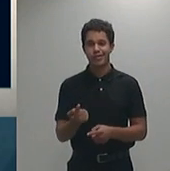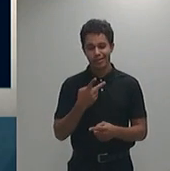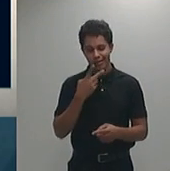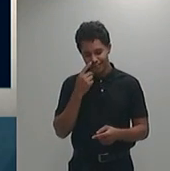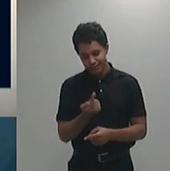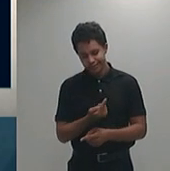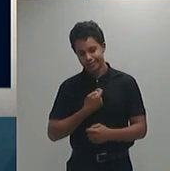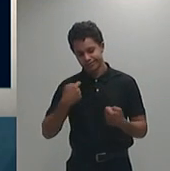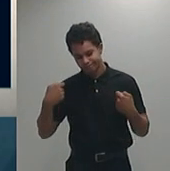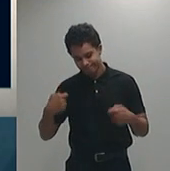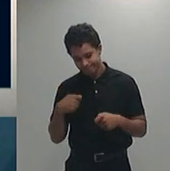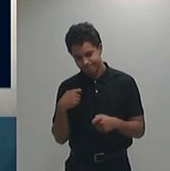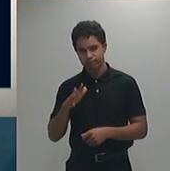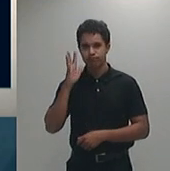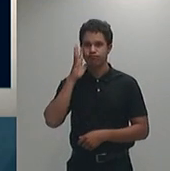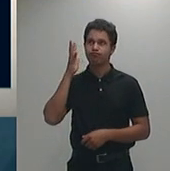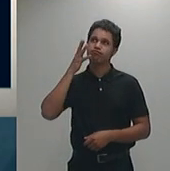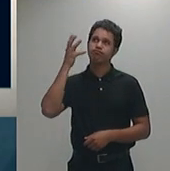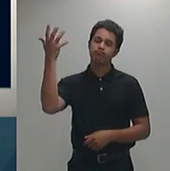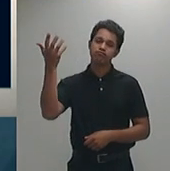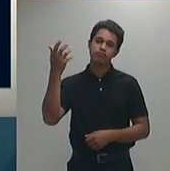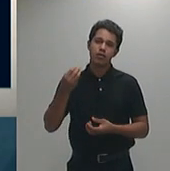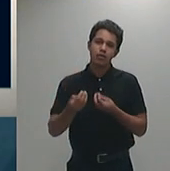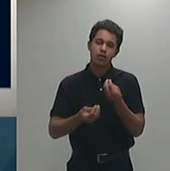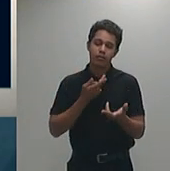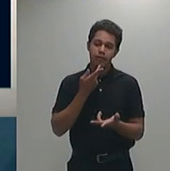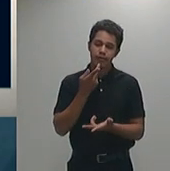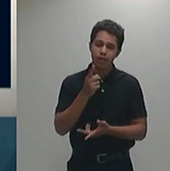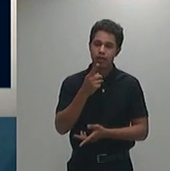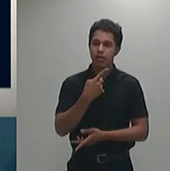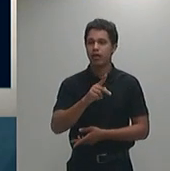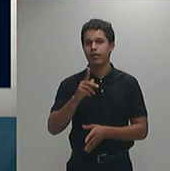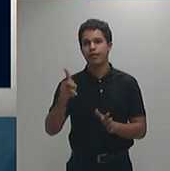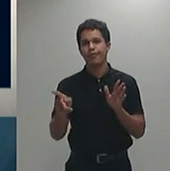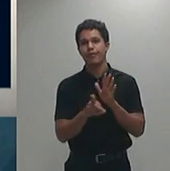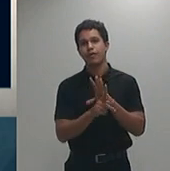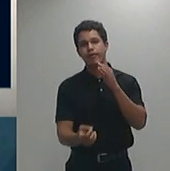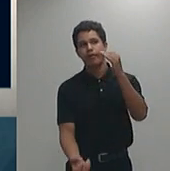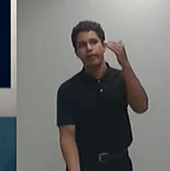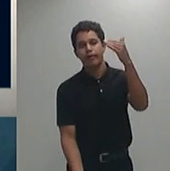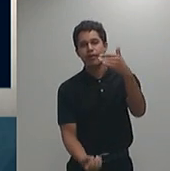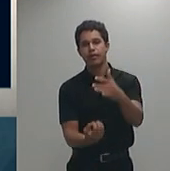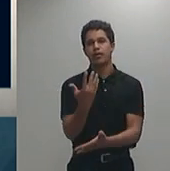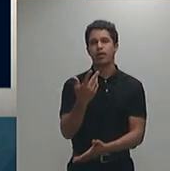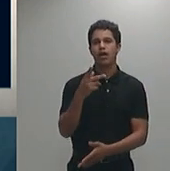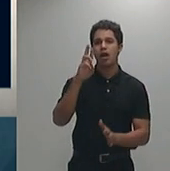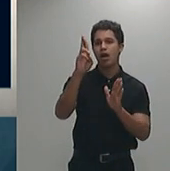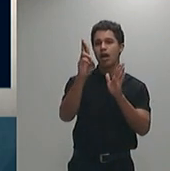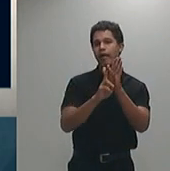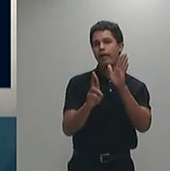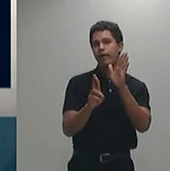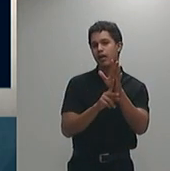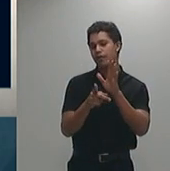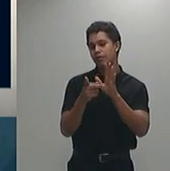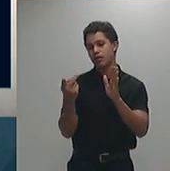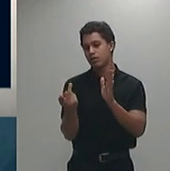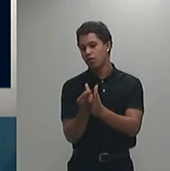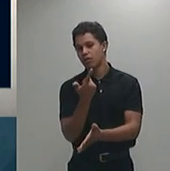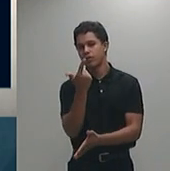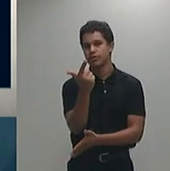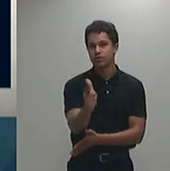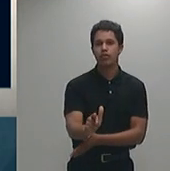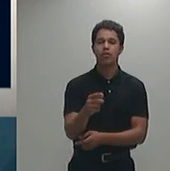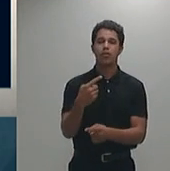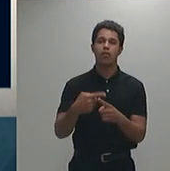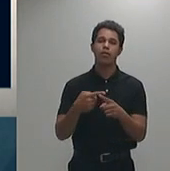resolvendo como se diz aqui eles próprios vão criar as suas regras para que isso não aconteça de novo que é